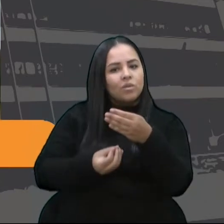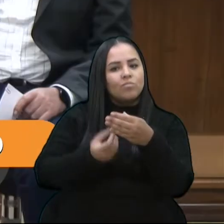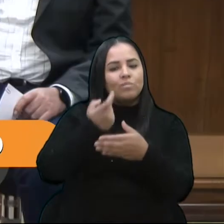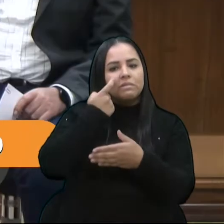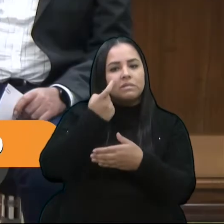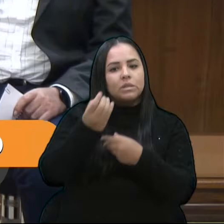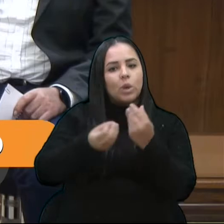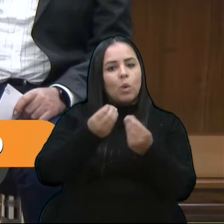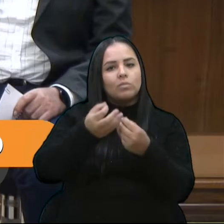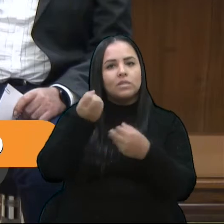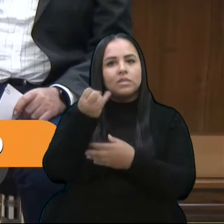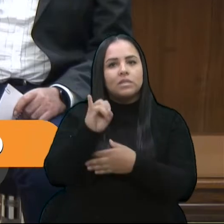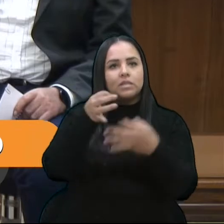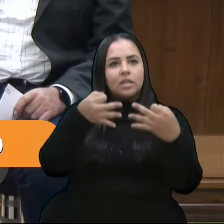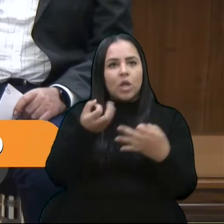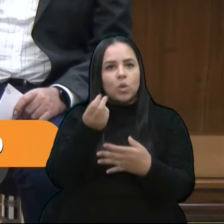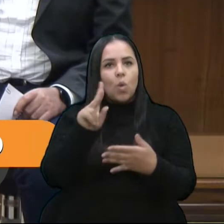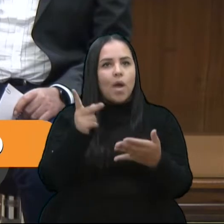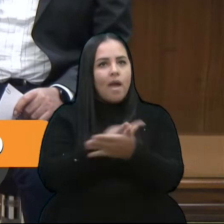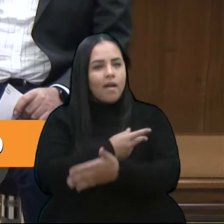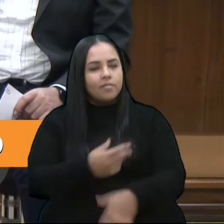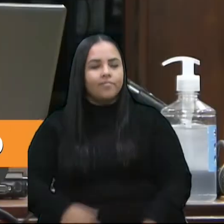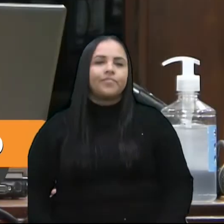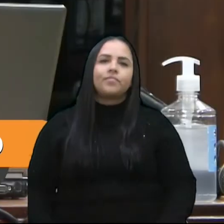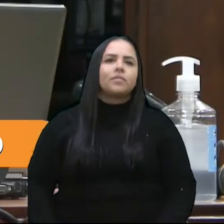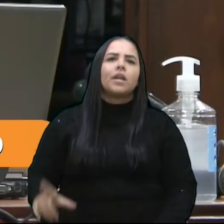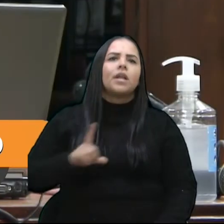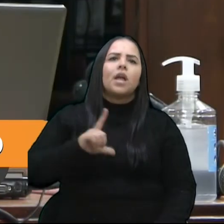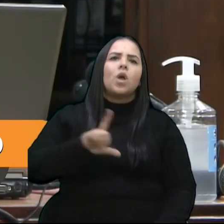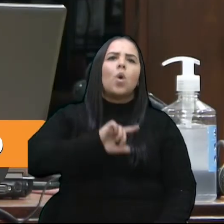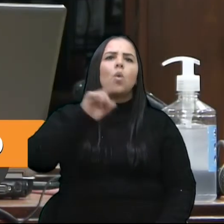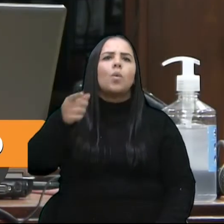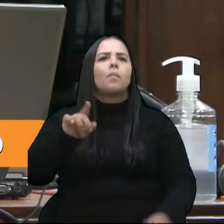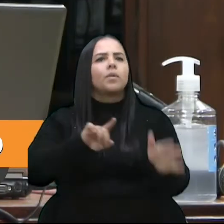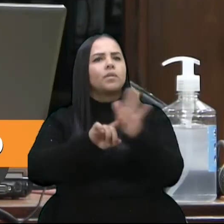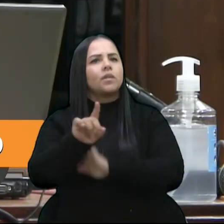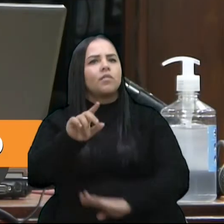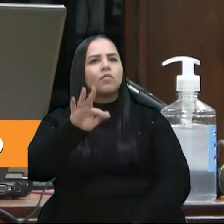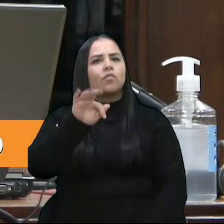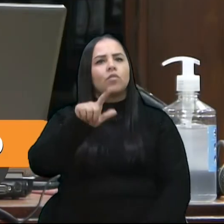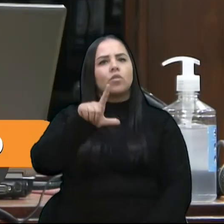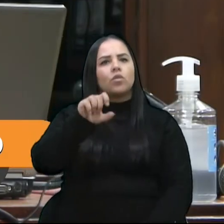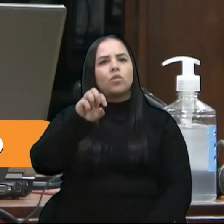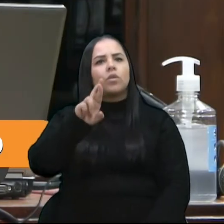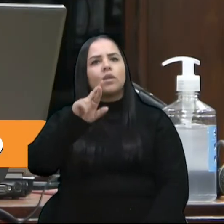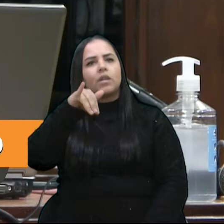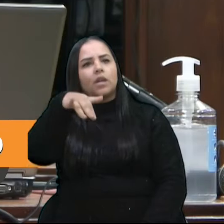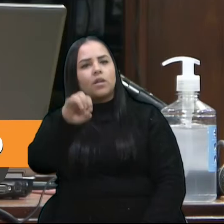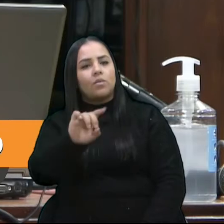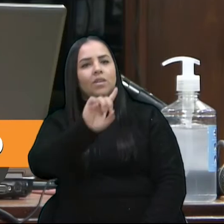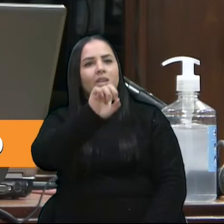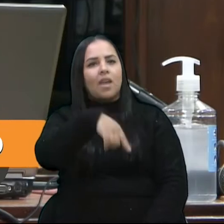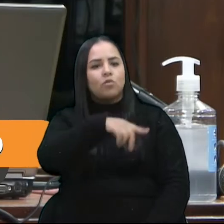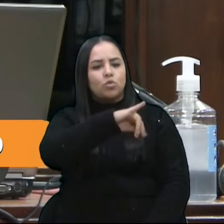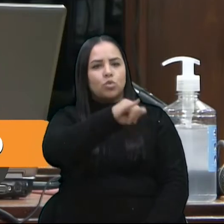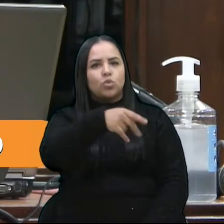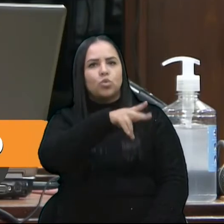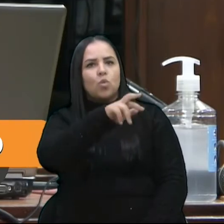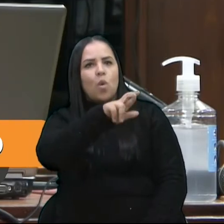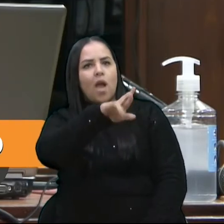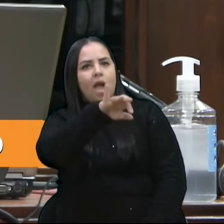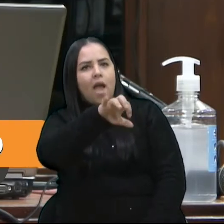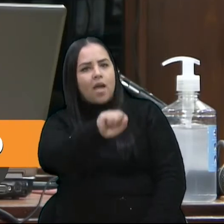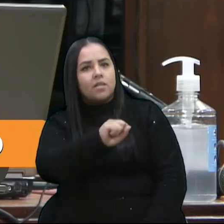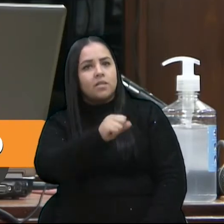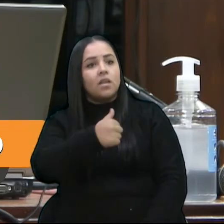A nossa outra pergunta é para o Floriano, que é do Juarez Paproski. Ele diz assim: sou a favor do